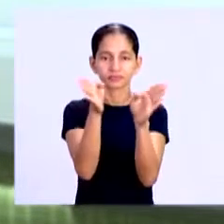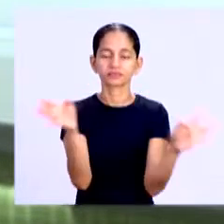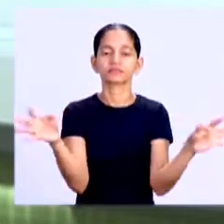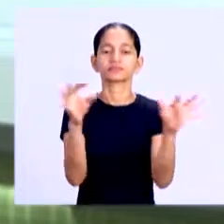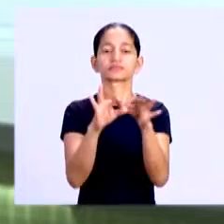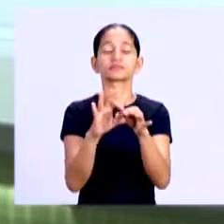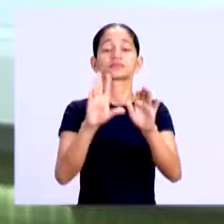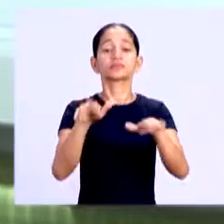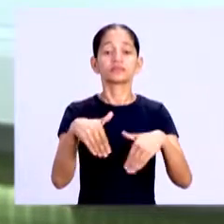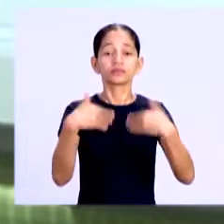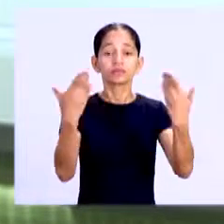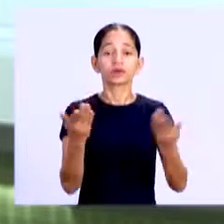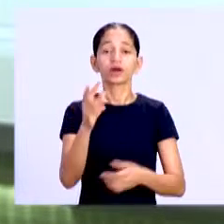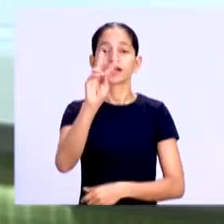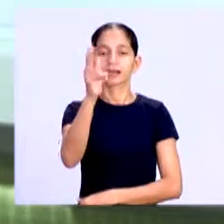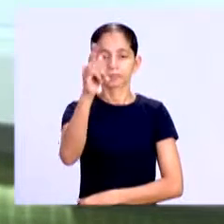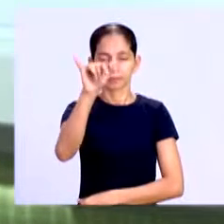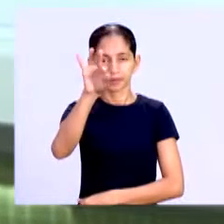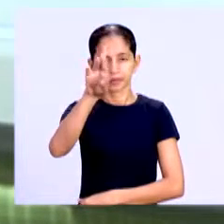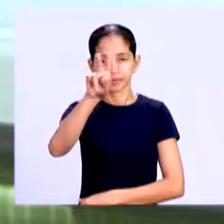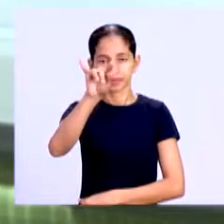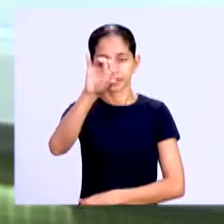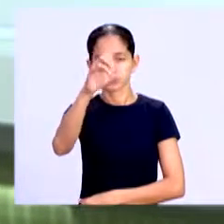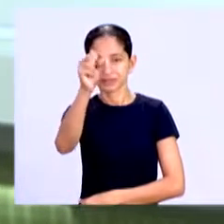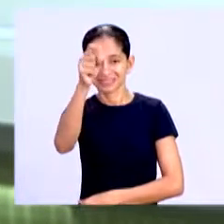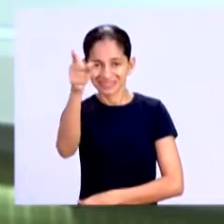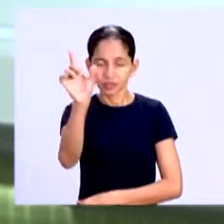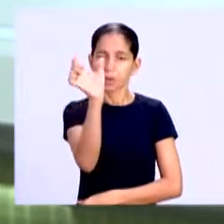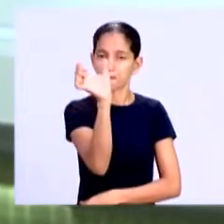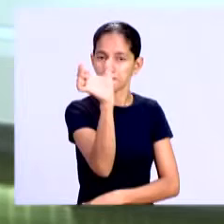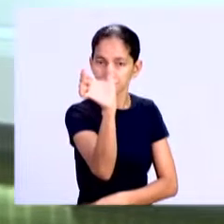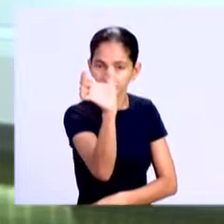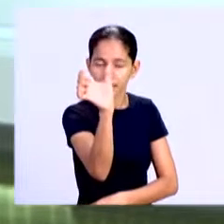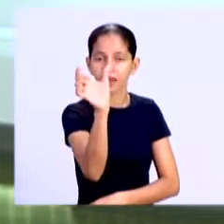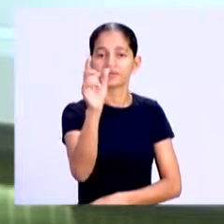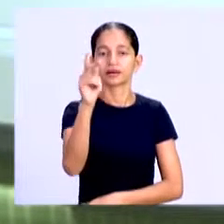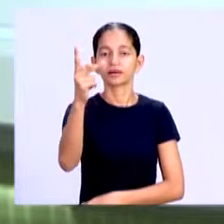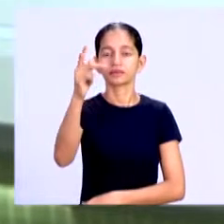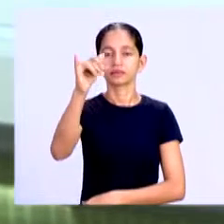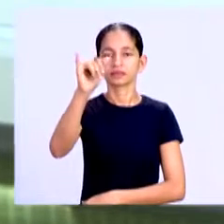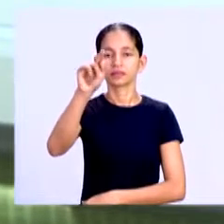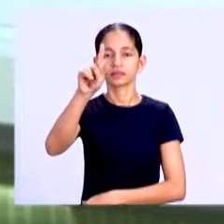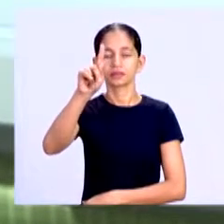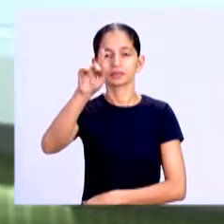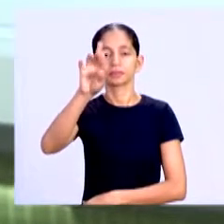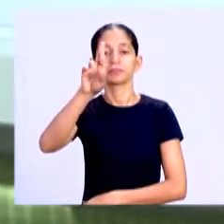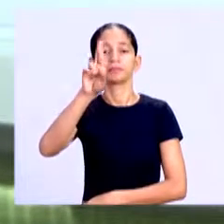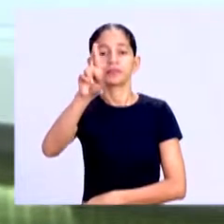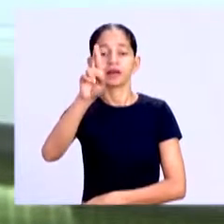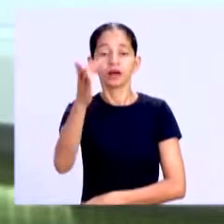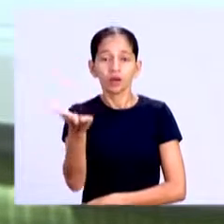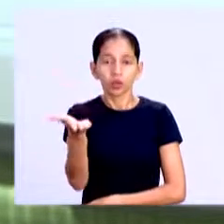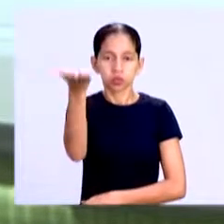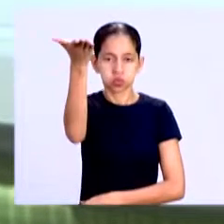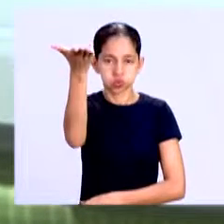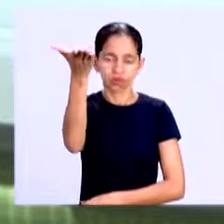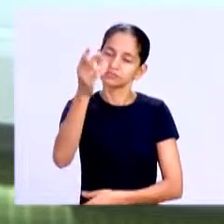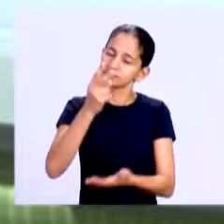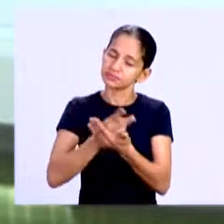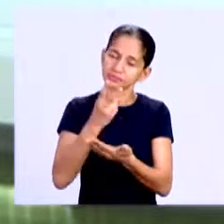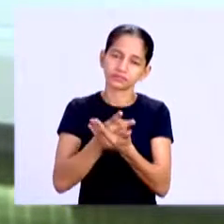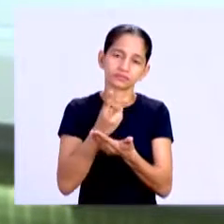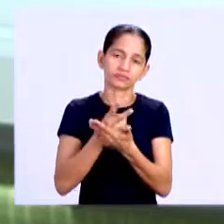Então, o que é a hipertensão? Tudo que tem a palavra hiper significa aumento,